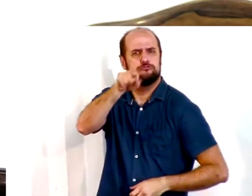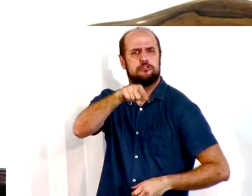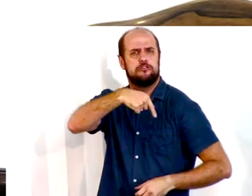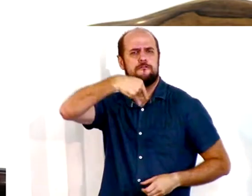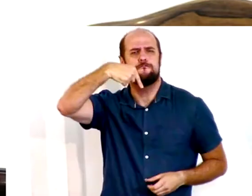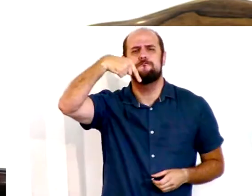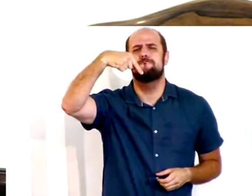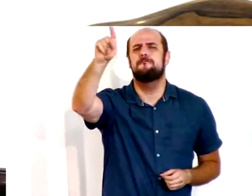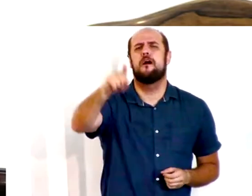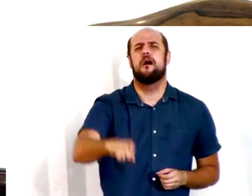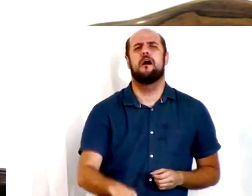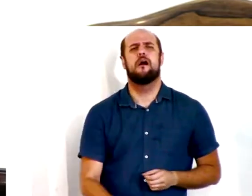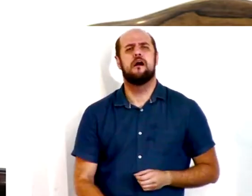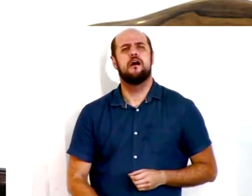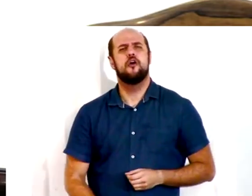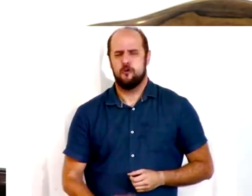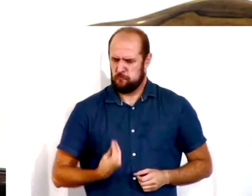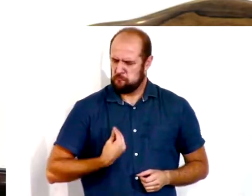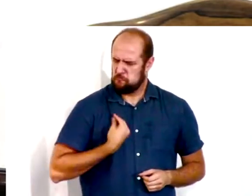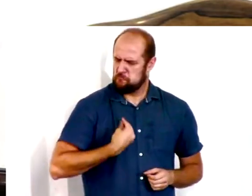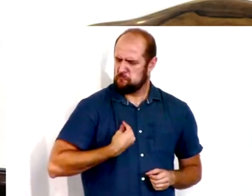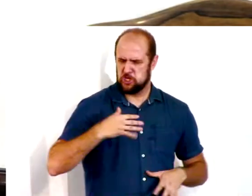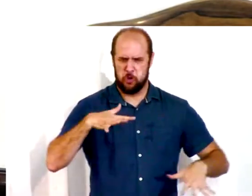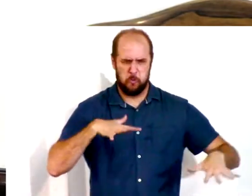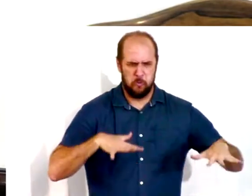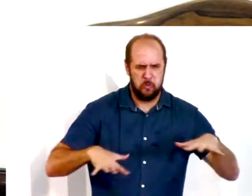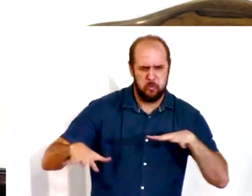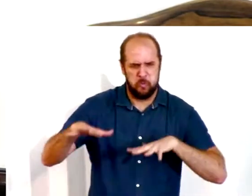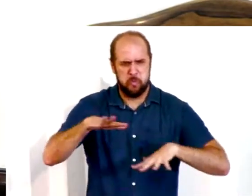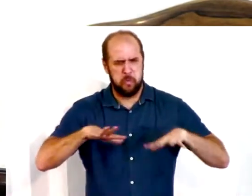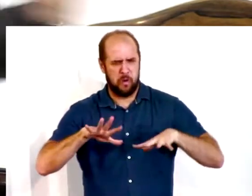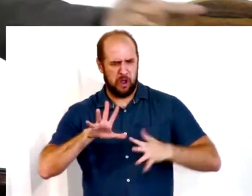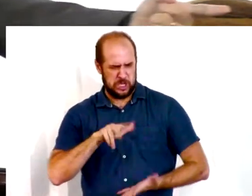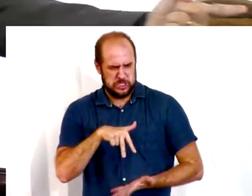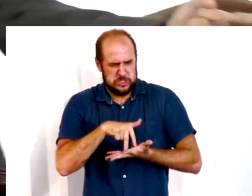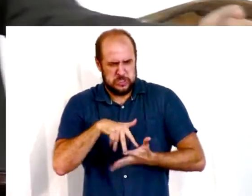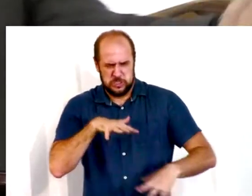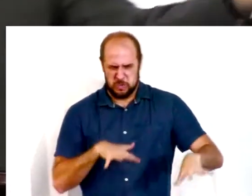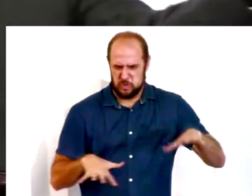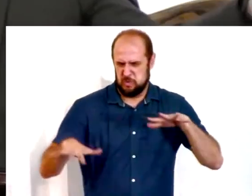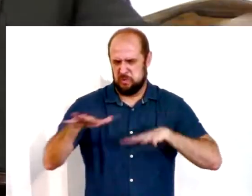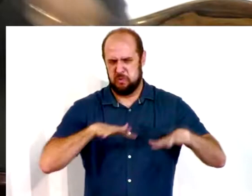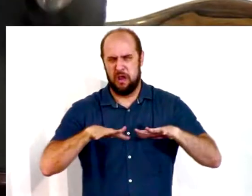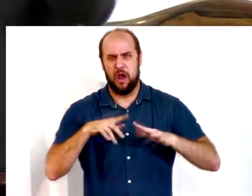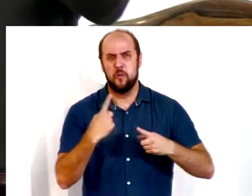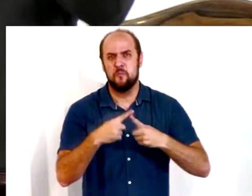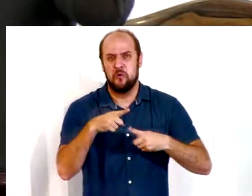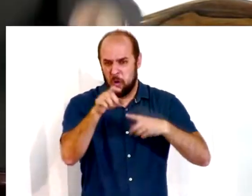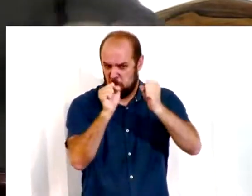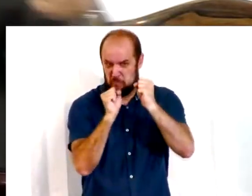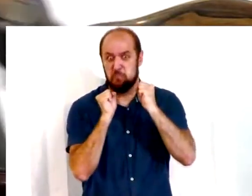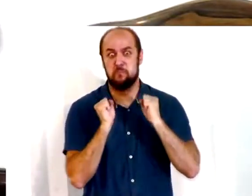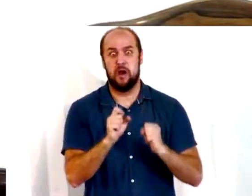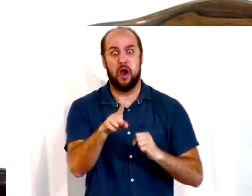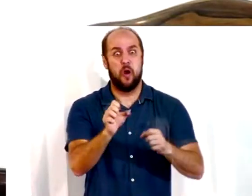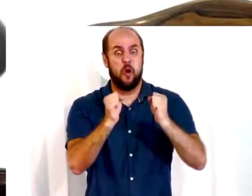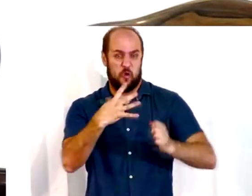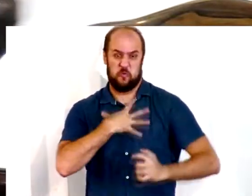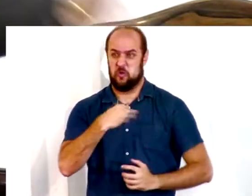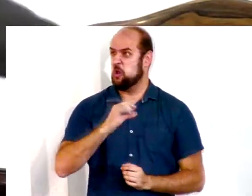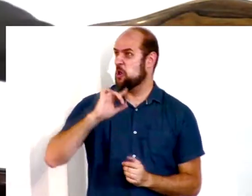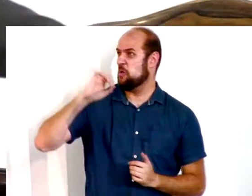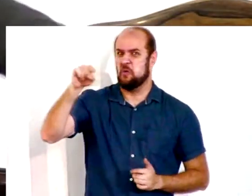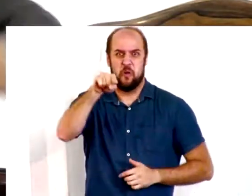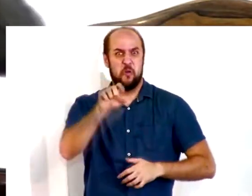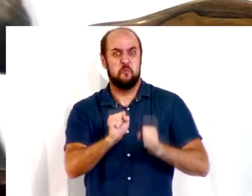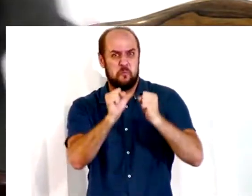vai. Viva o movimento, seja o movimento. Por quê? Porque você pode tudo, você é filho de Deus, você